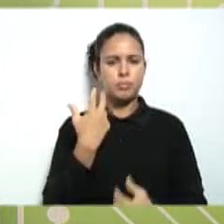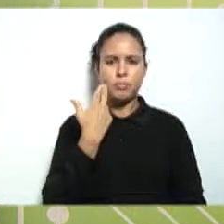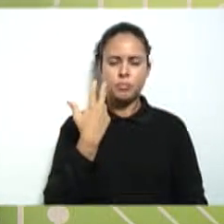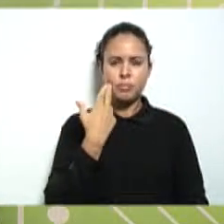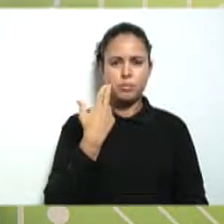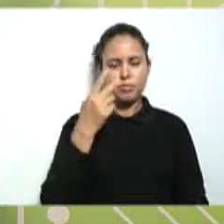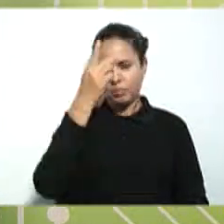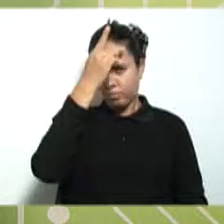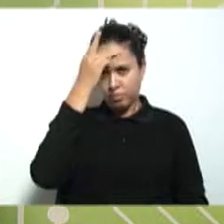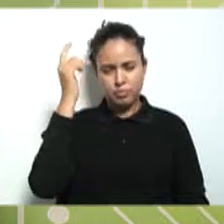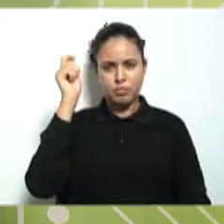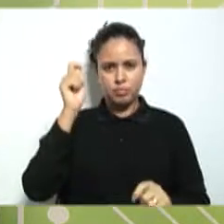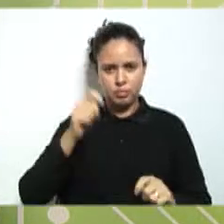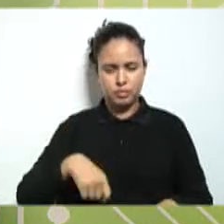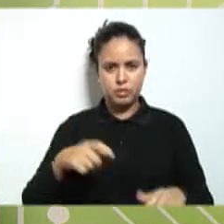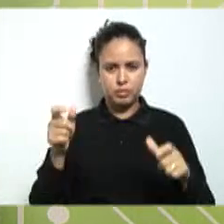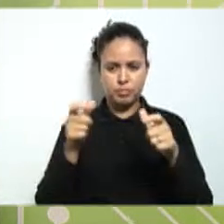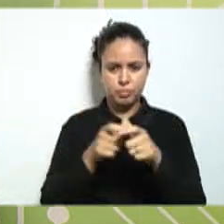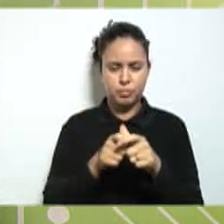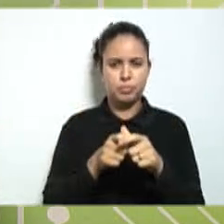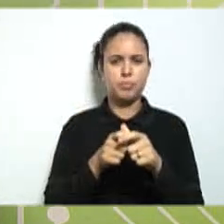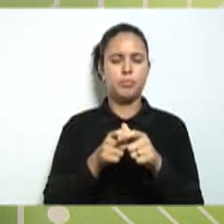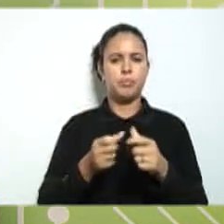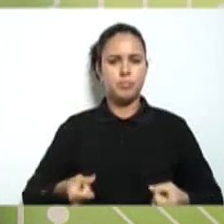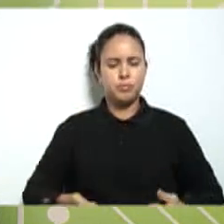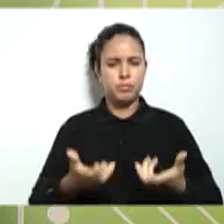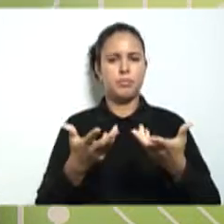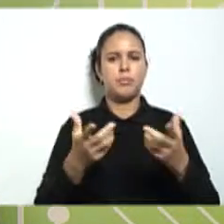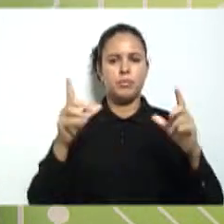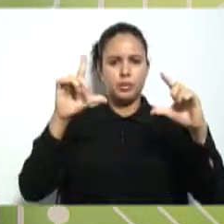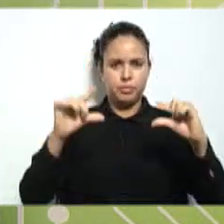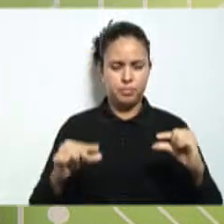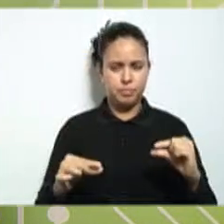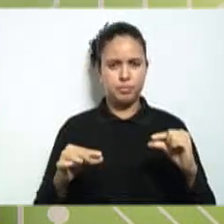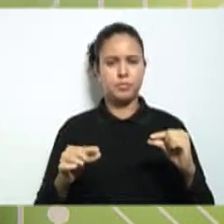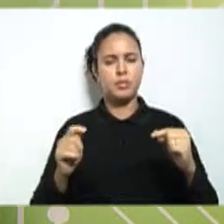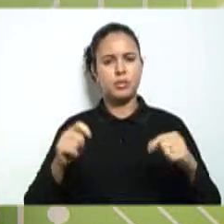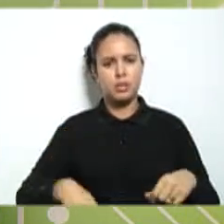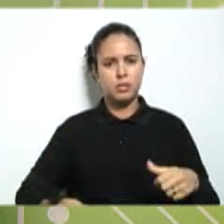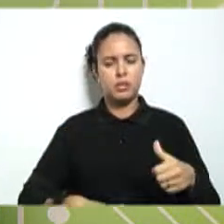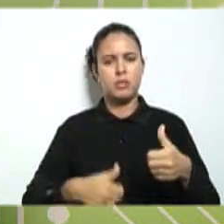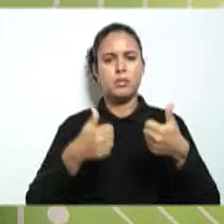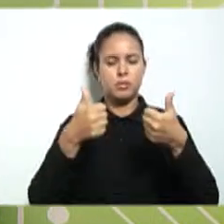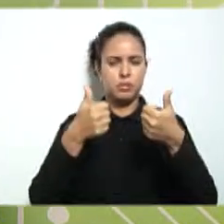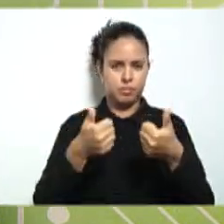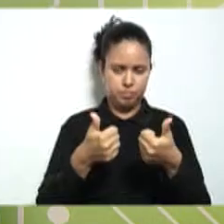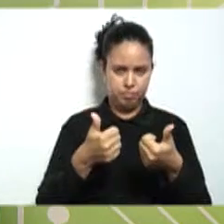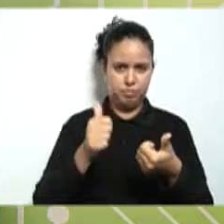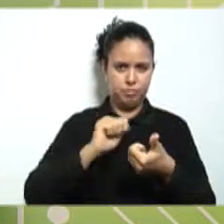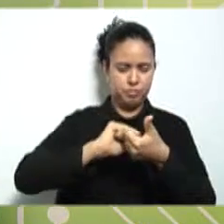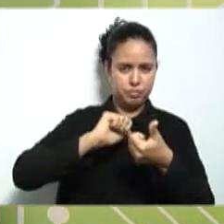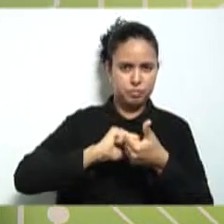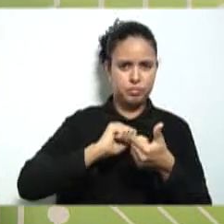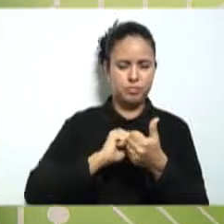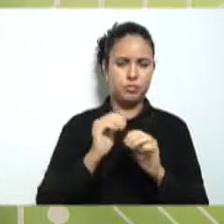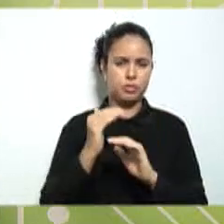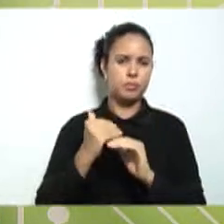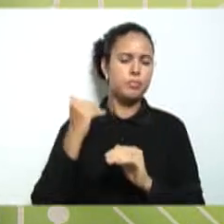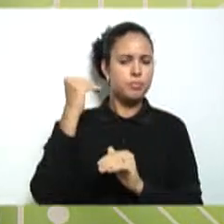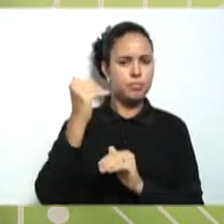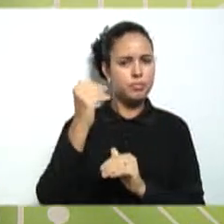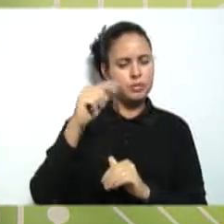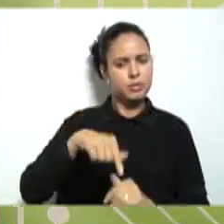pessoas tentam manter os gastos o mais baixo possível, e isso aí resulta numa qualidade alta com preço baixo. No Brasil é muito importante